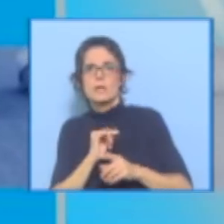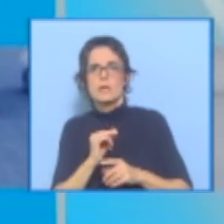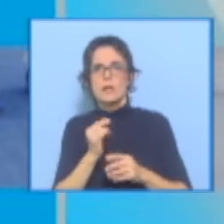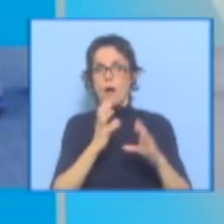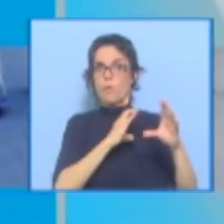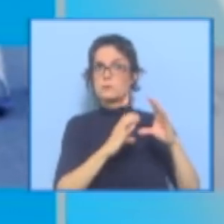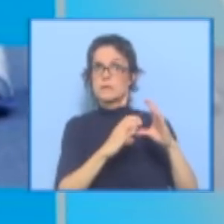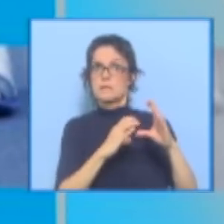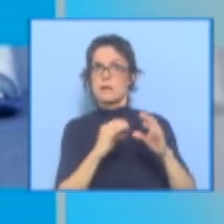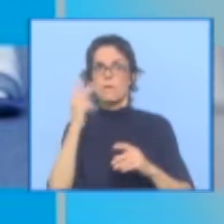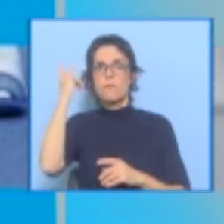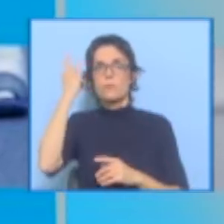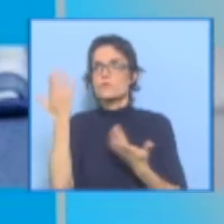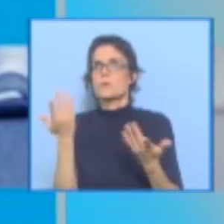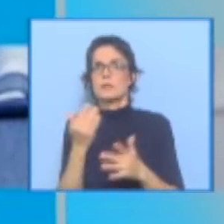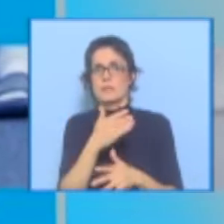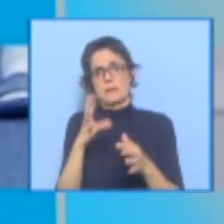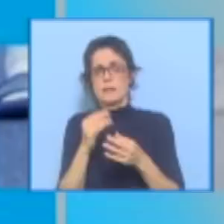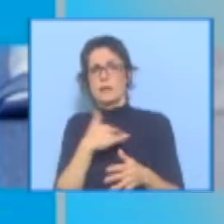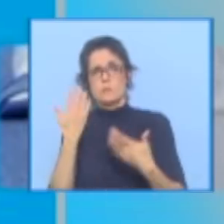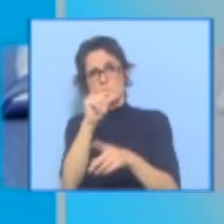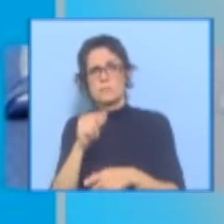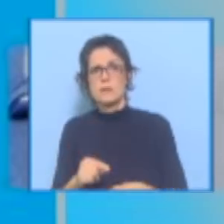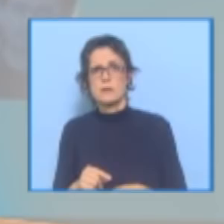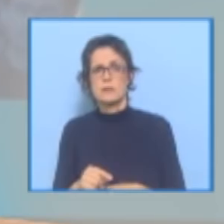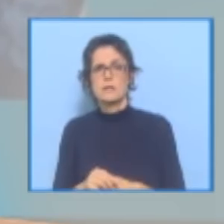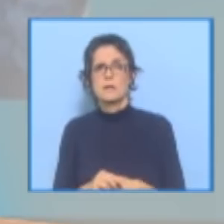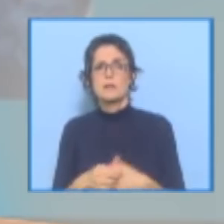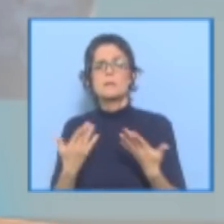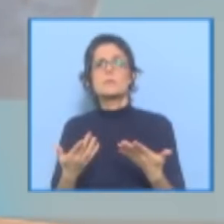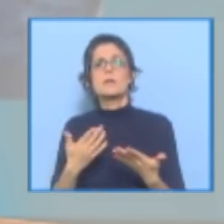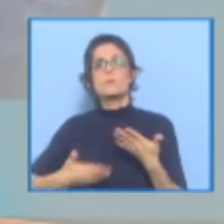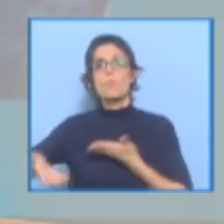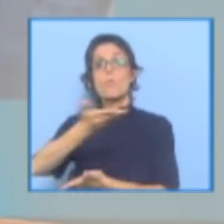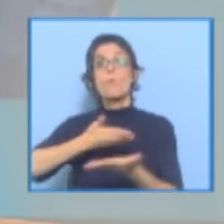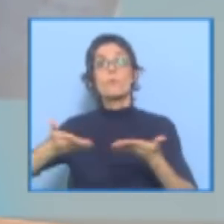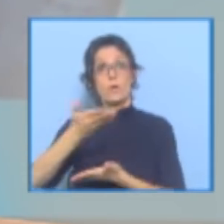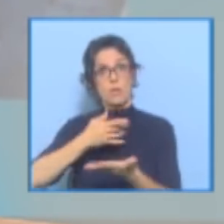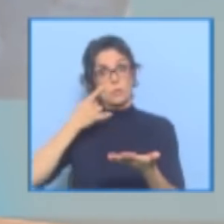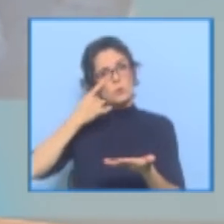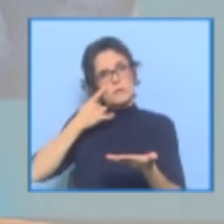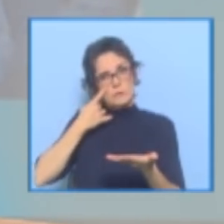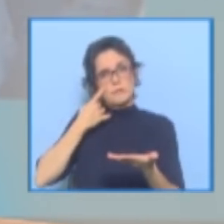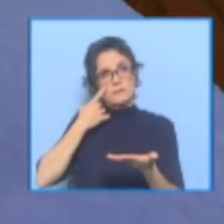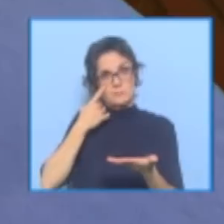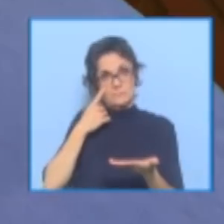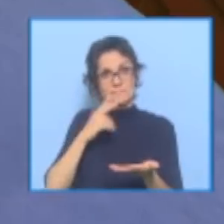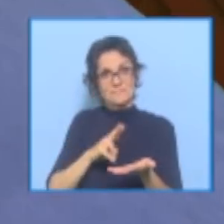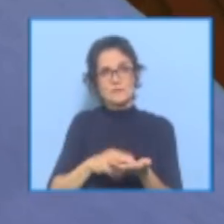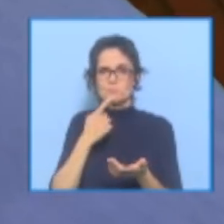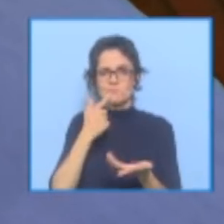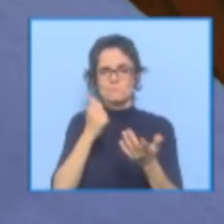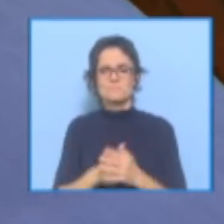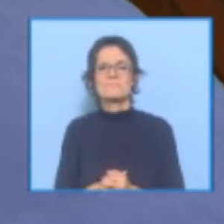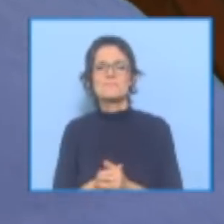por exemplo, ou a teologia e a economia. Concretizando esse diálogo de saberes de que falava há pouco, né? Muitas vezes a Associação de Estudantes